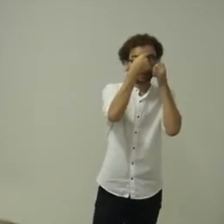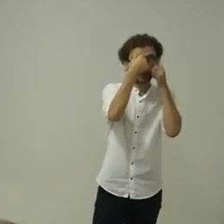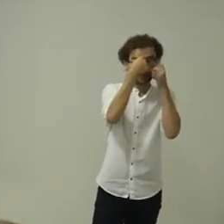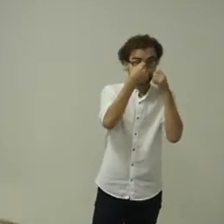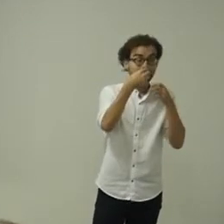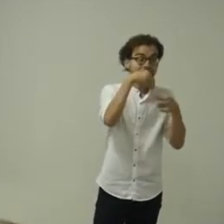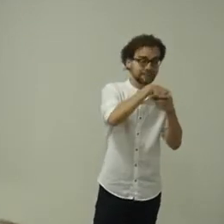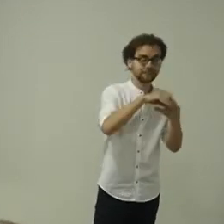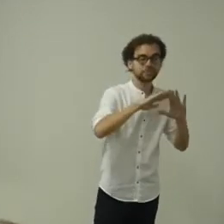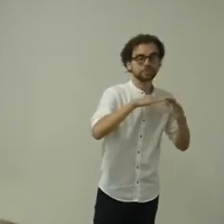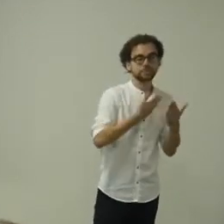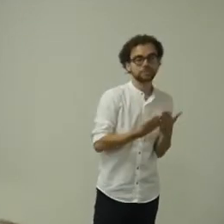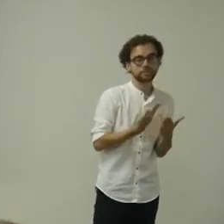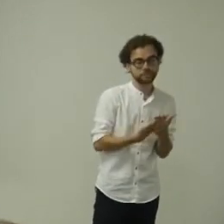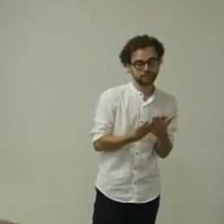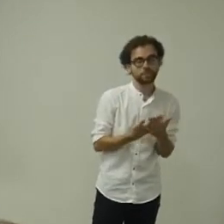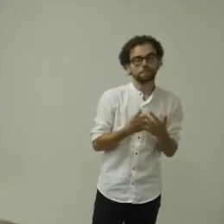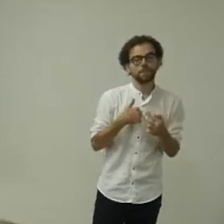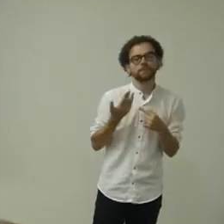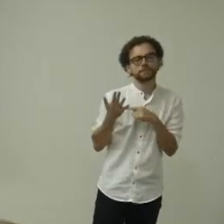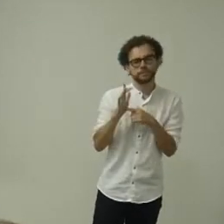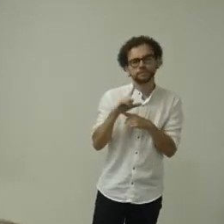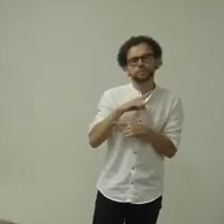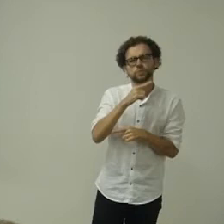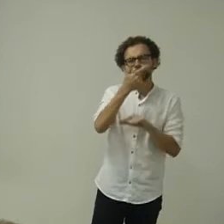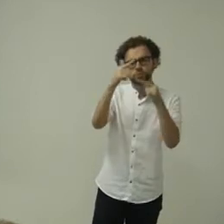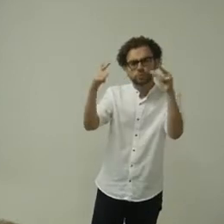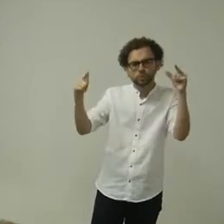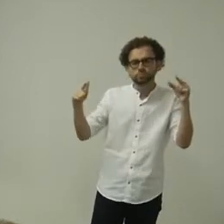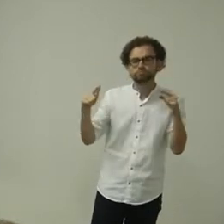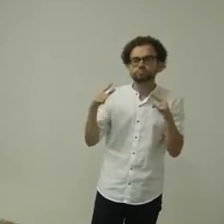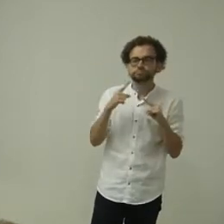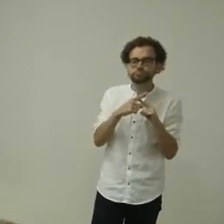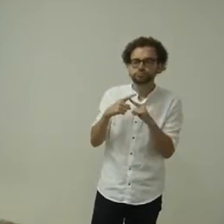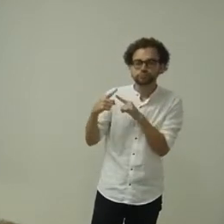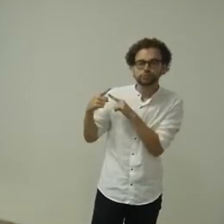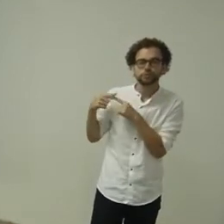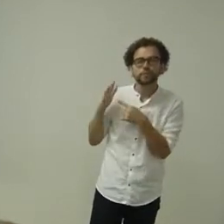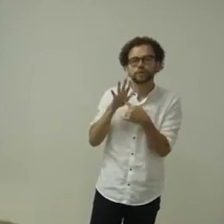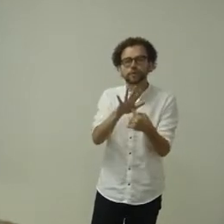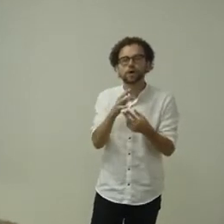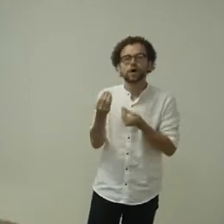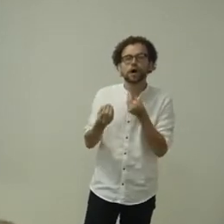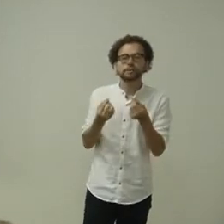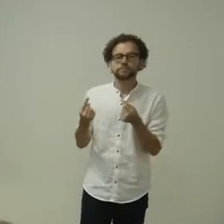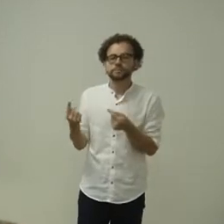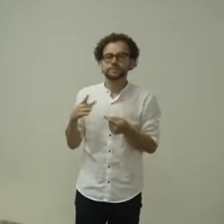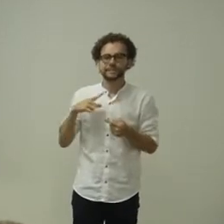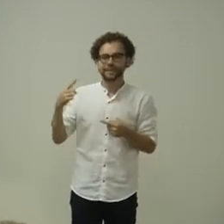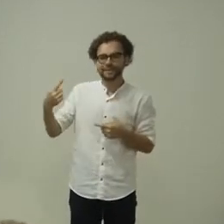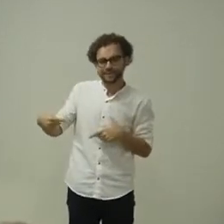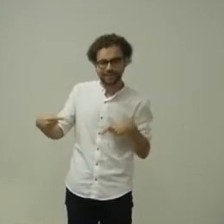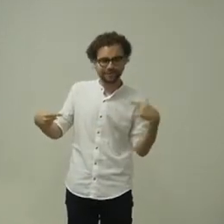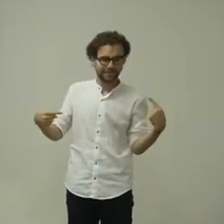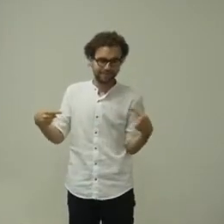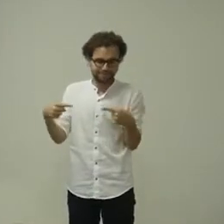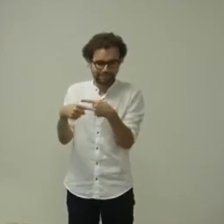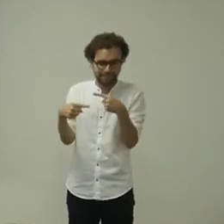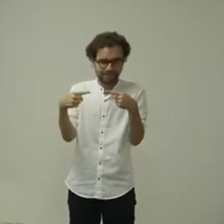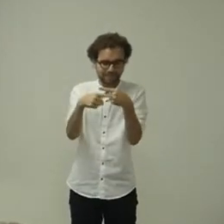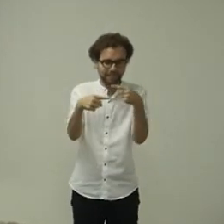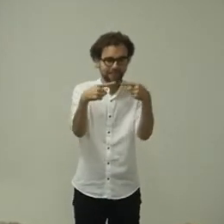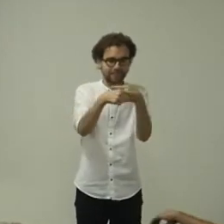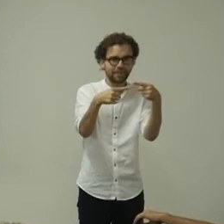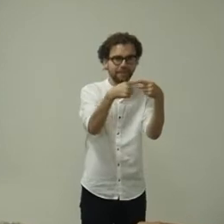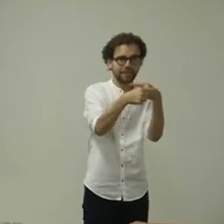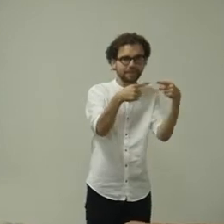escolar. Né? Então, assim, ali eu trago outros casos também tipificando e dizendo as contradições que existem, né, no acionamento legal